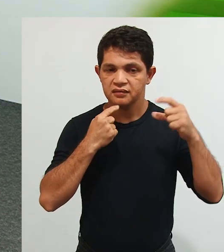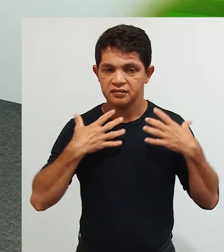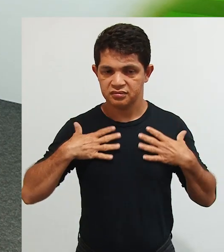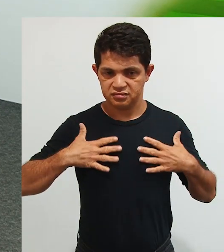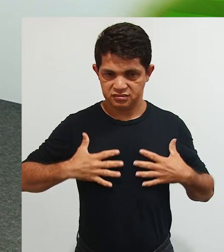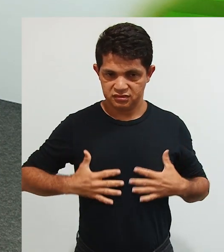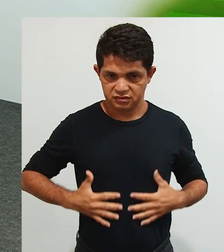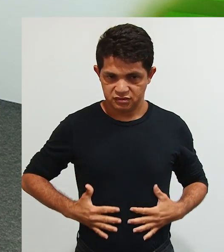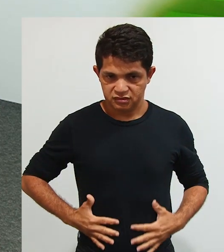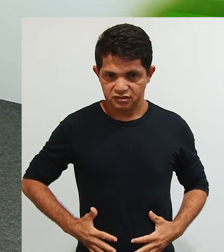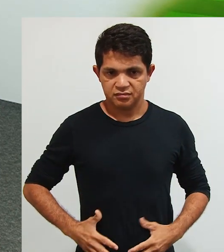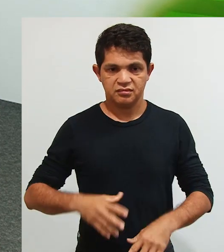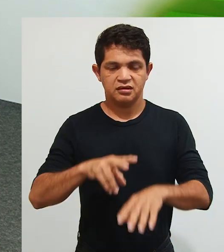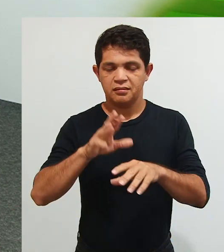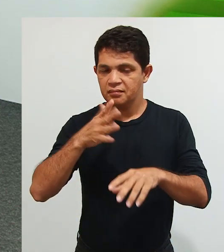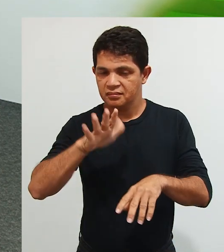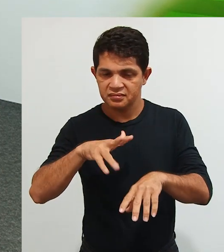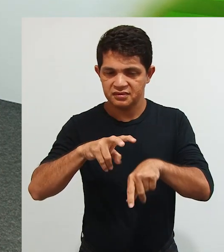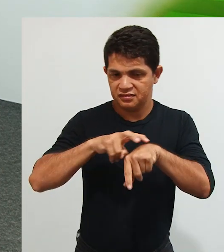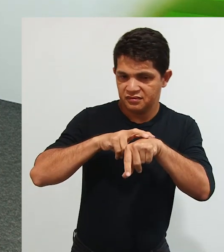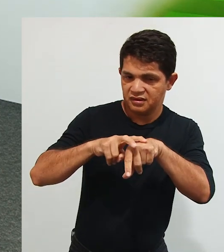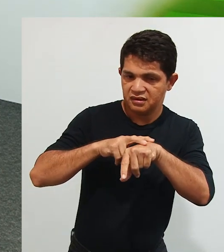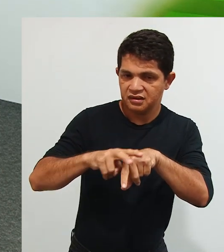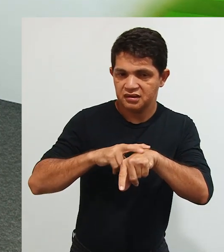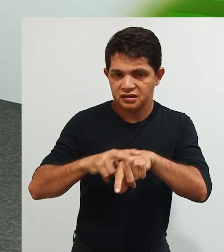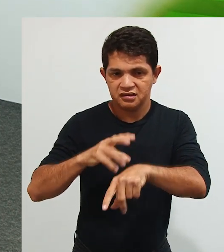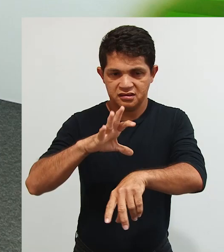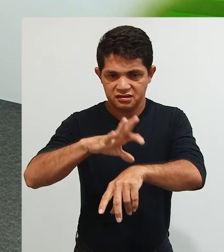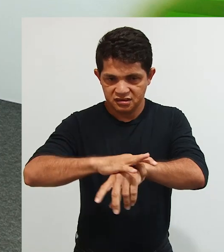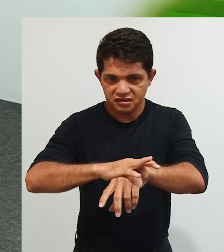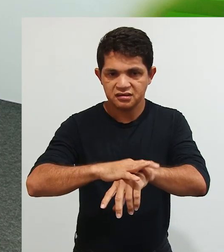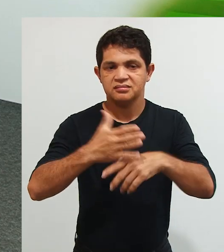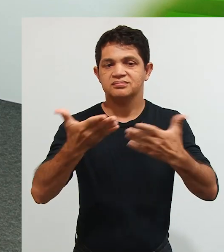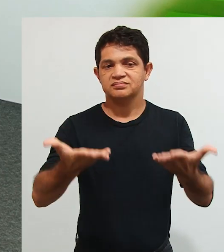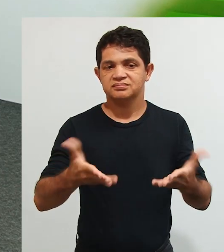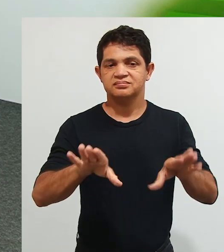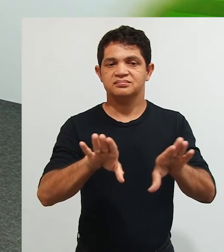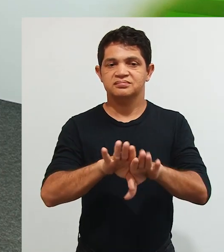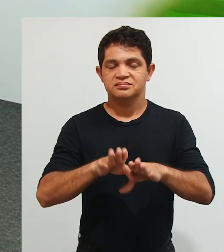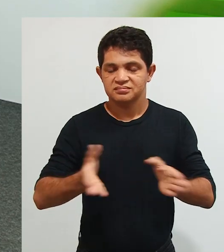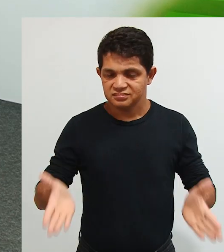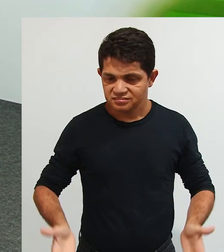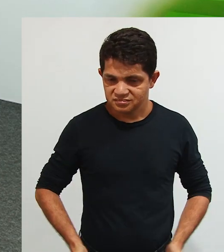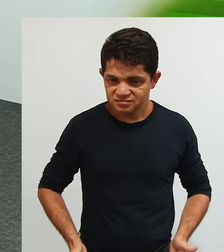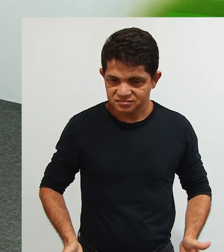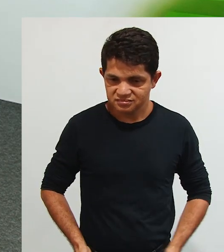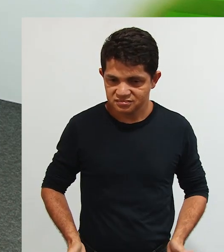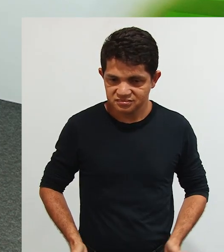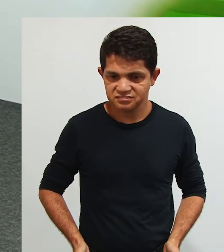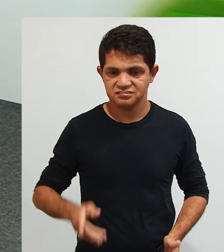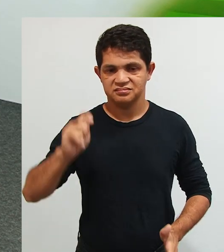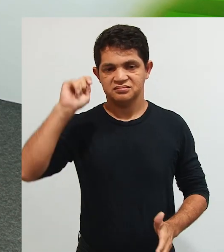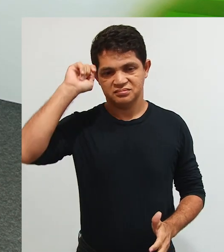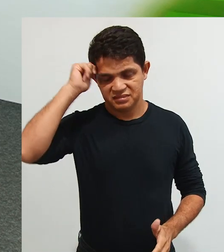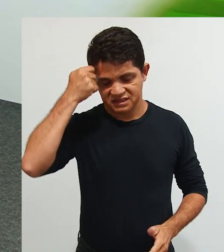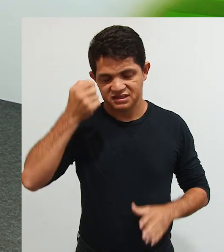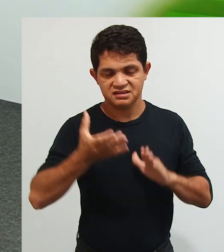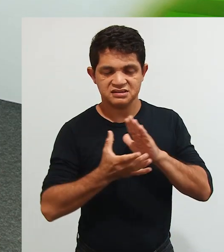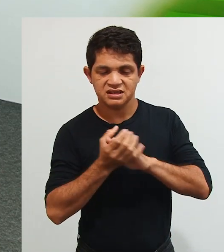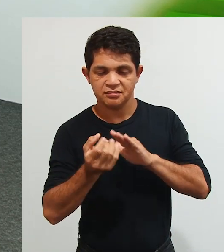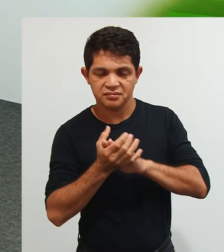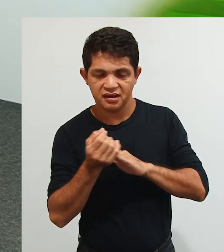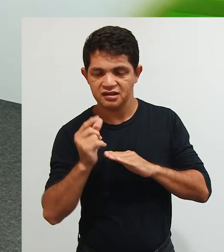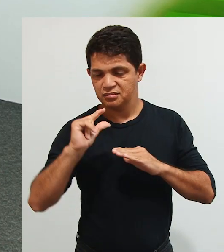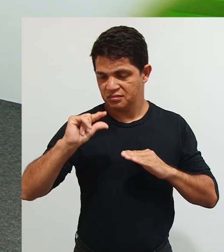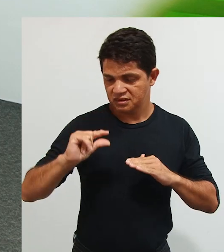blusa de cor verde, manga longa, calças compridas preta e uma sapatilha.